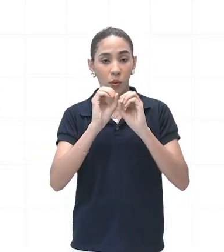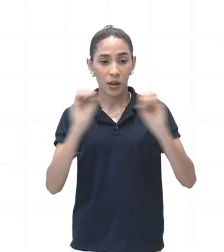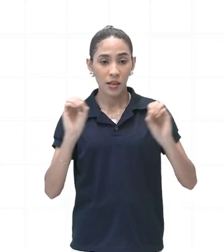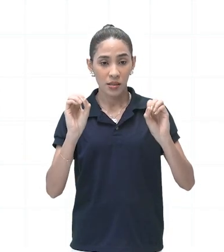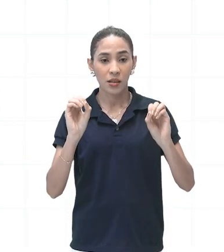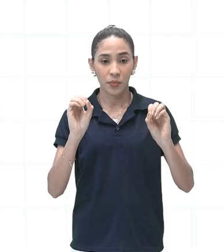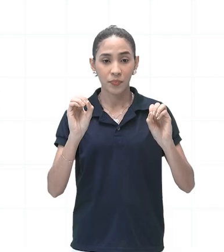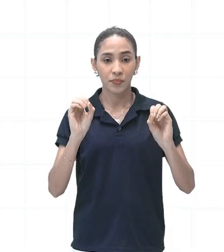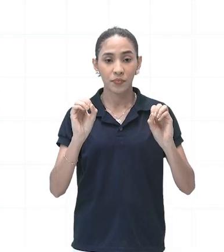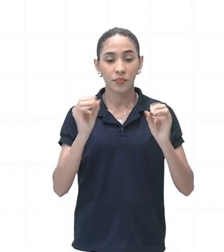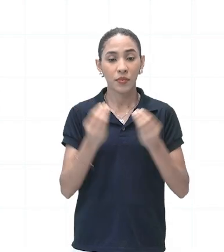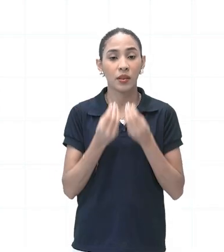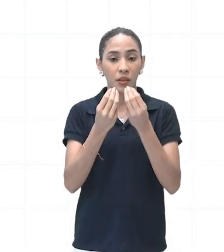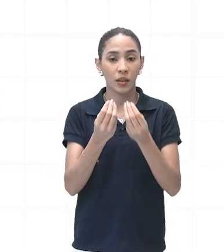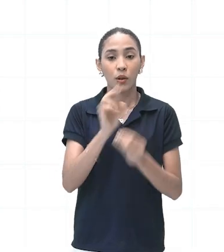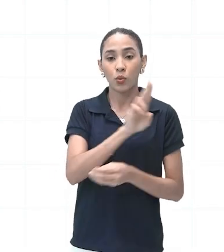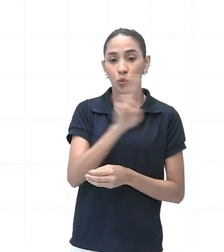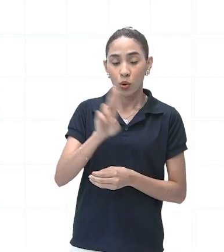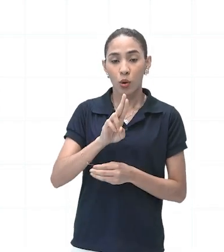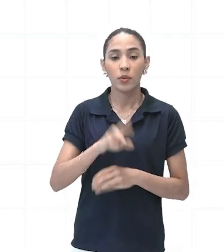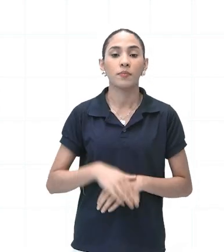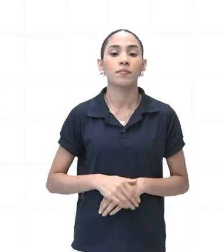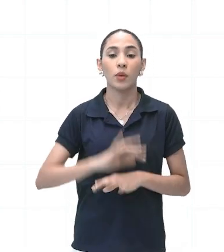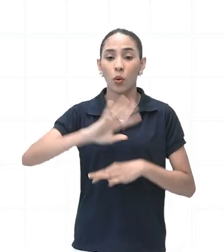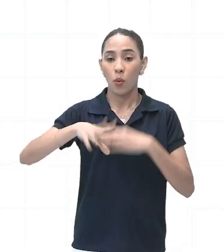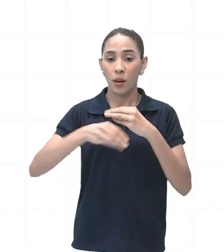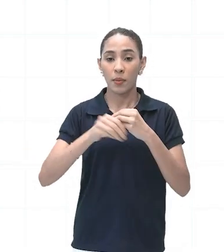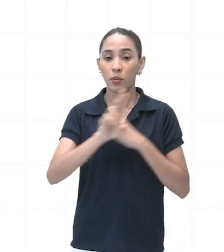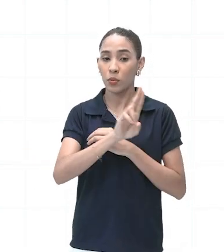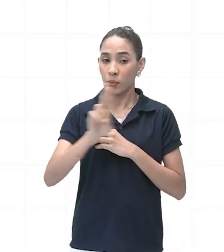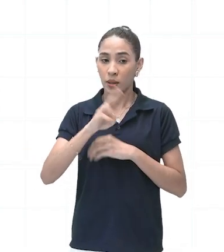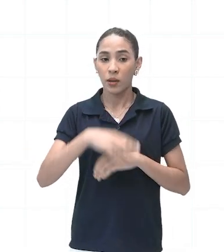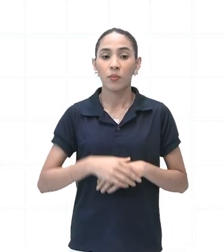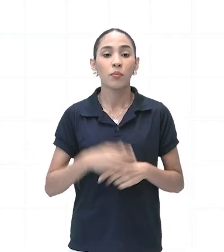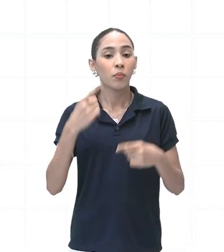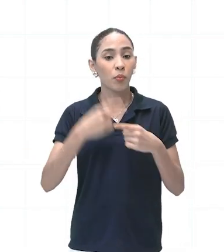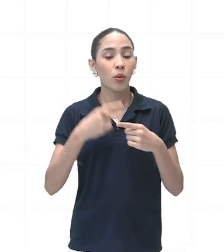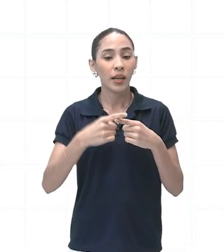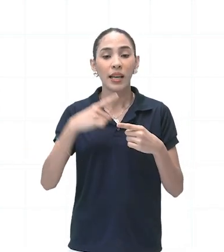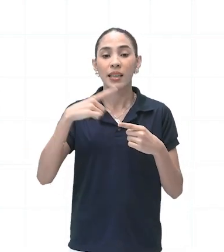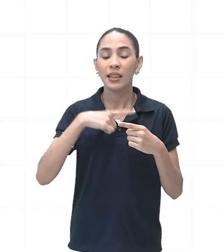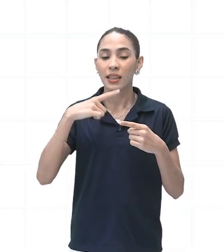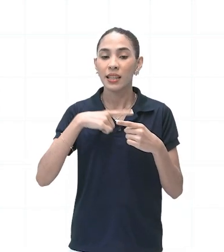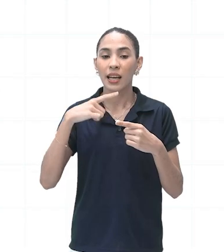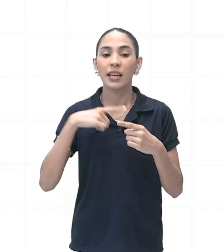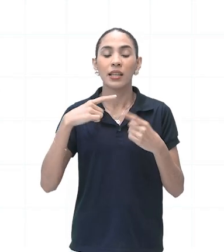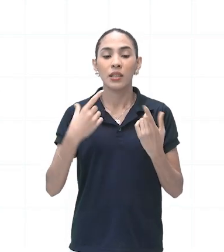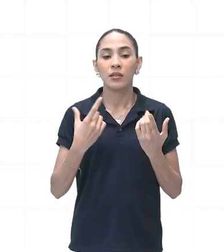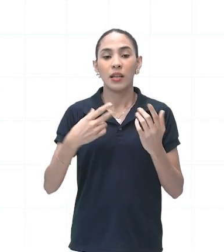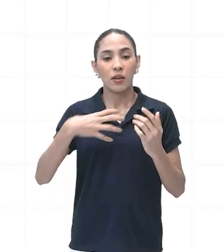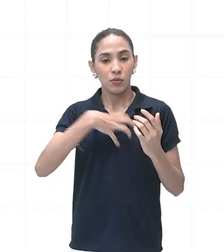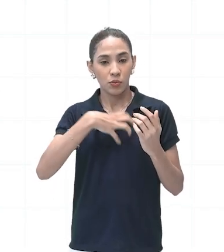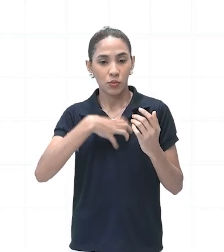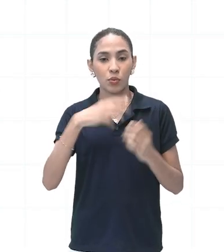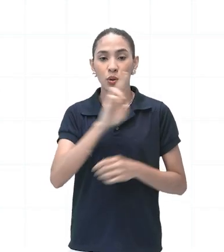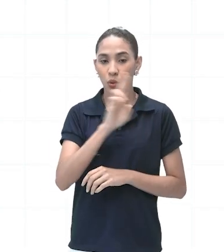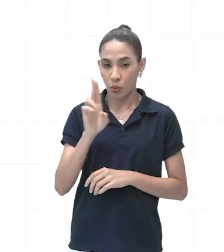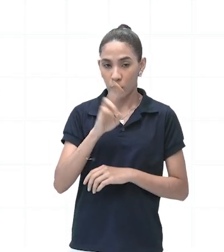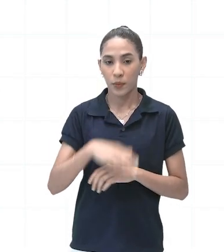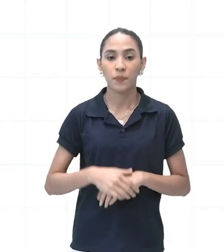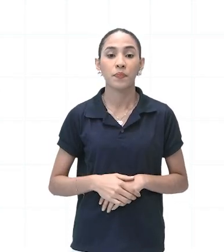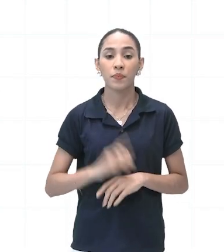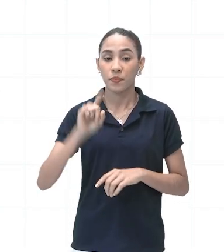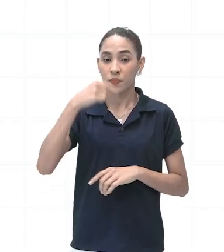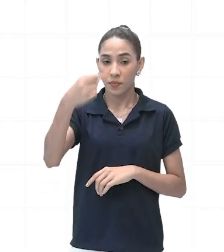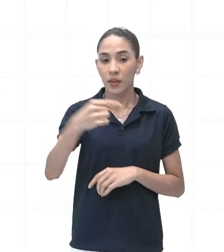esse termo damos o nome de complemento nominal, pois completa o sentido de um nome. Então, avançando, vamos